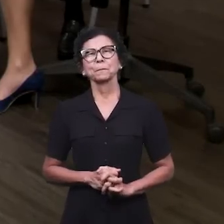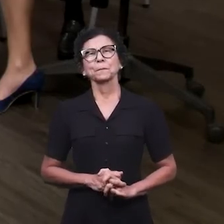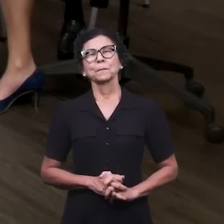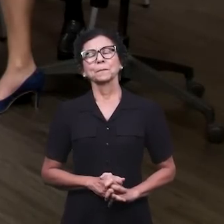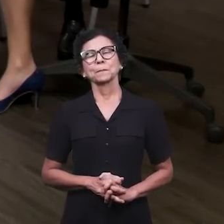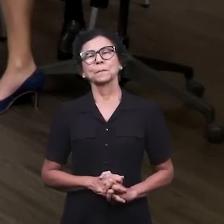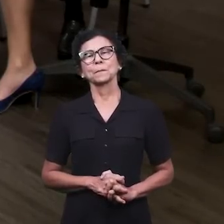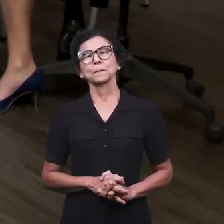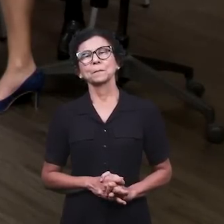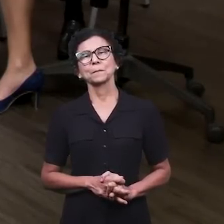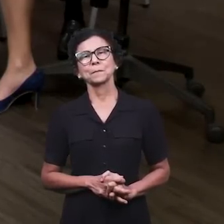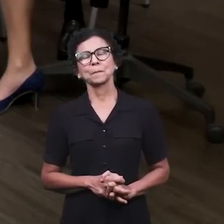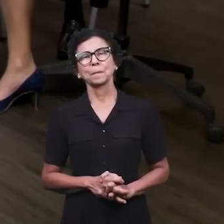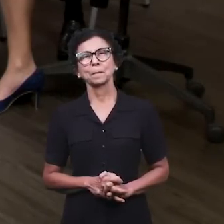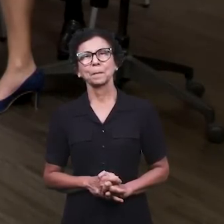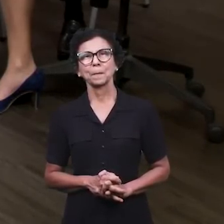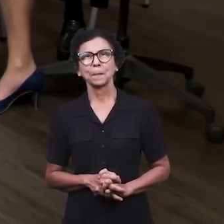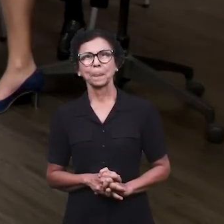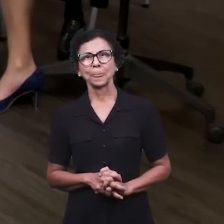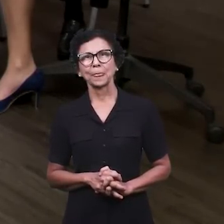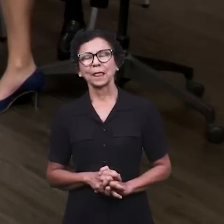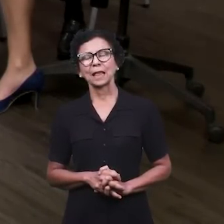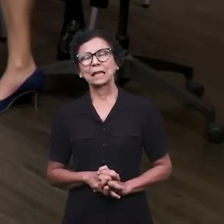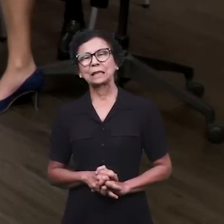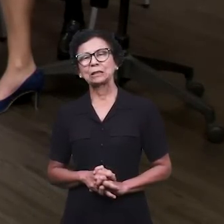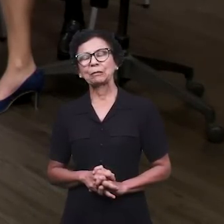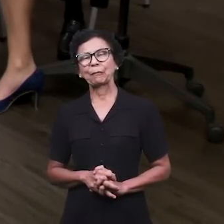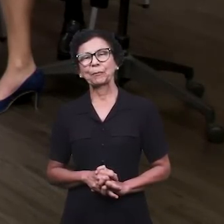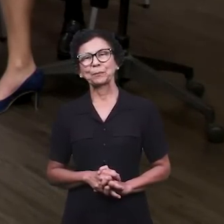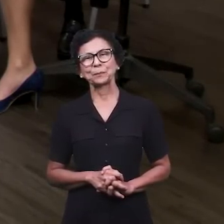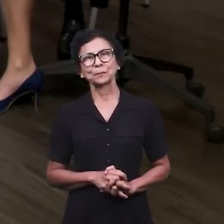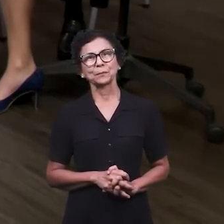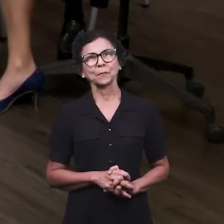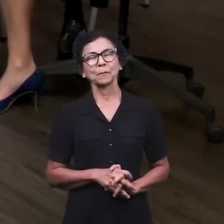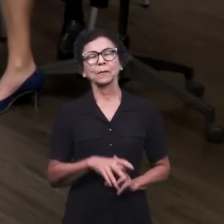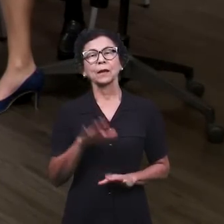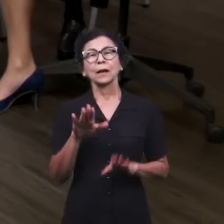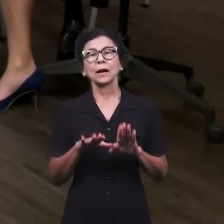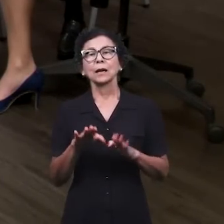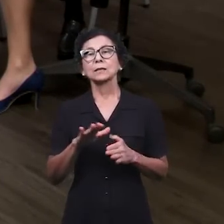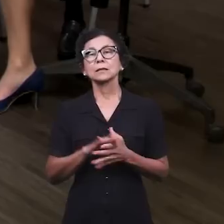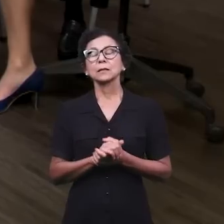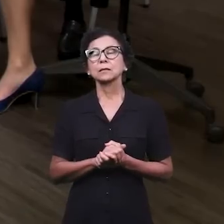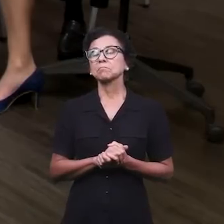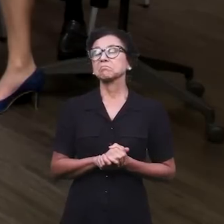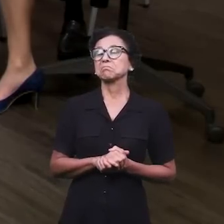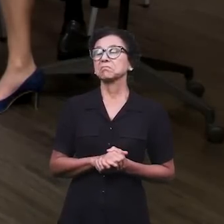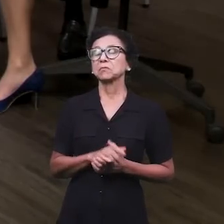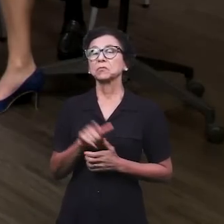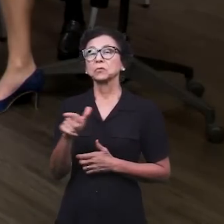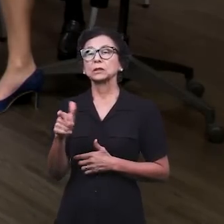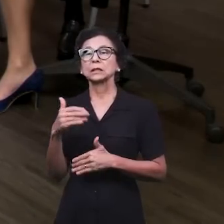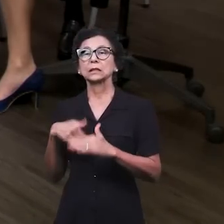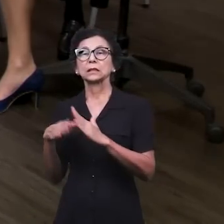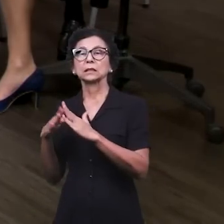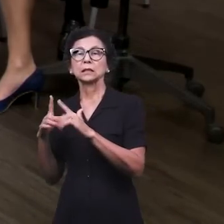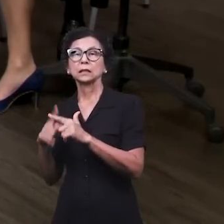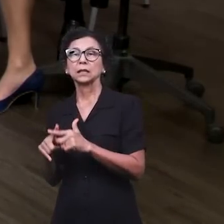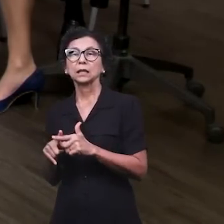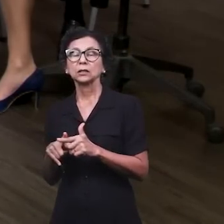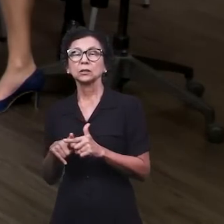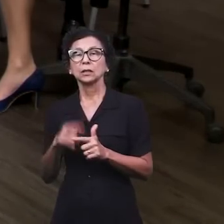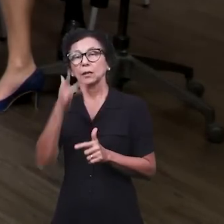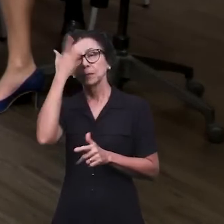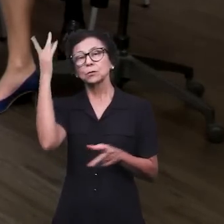isso, e cada um, salve-se quem puder no final do culto, né? Ou às vezes você está ali e você não atende. Como isso